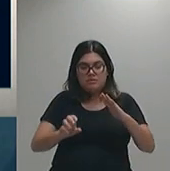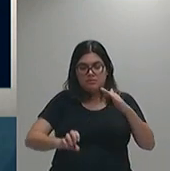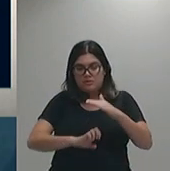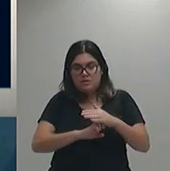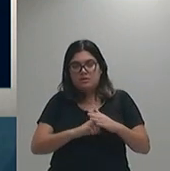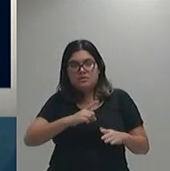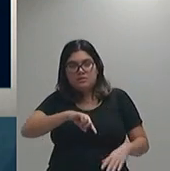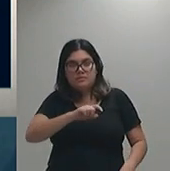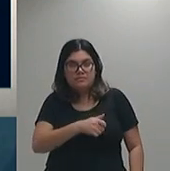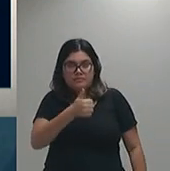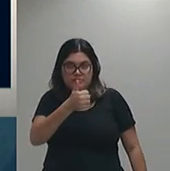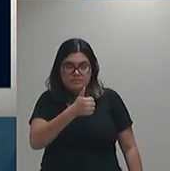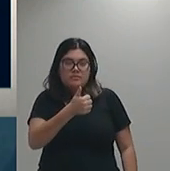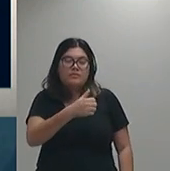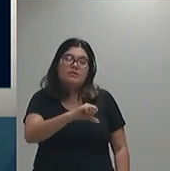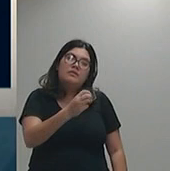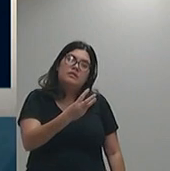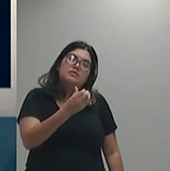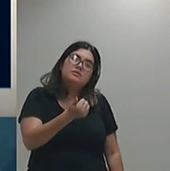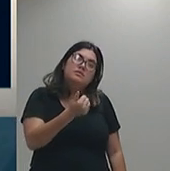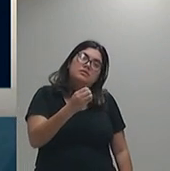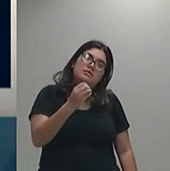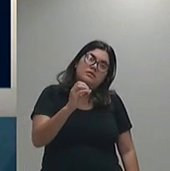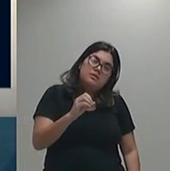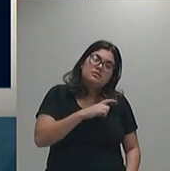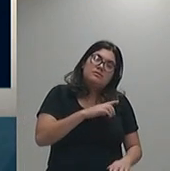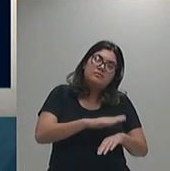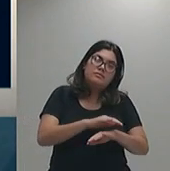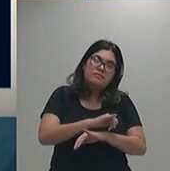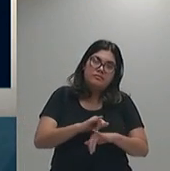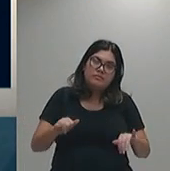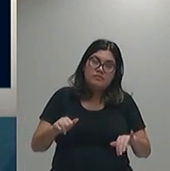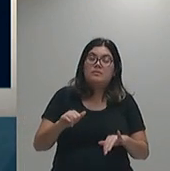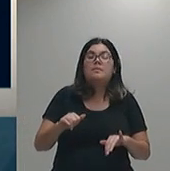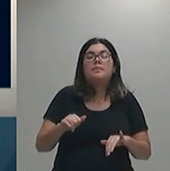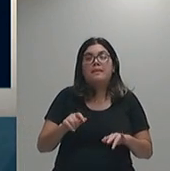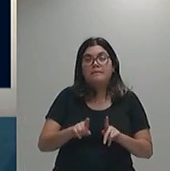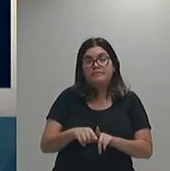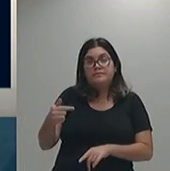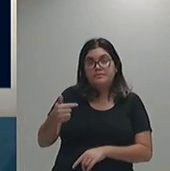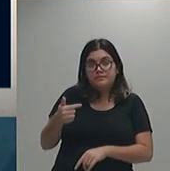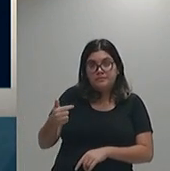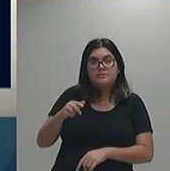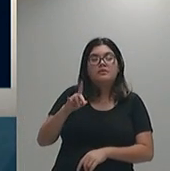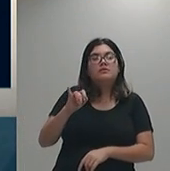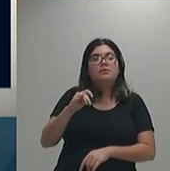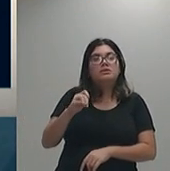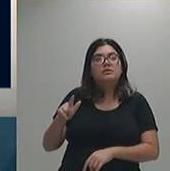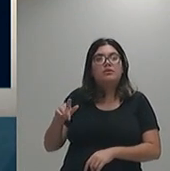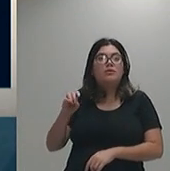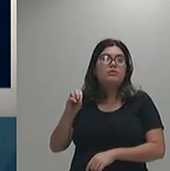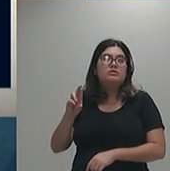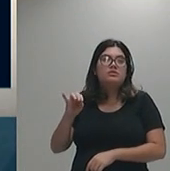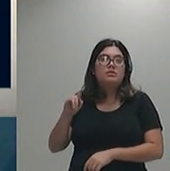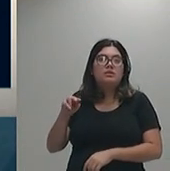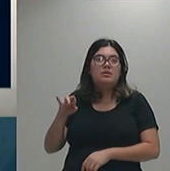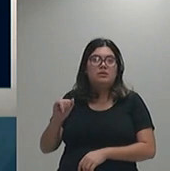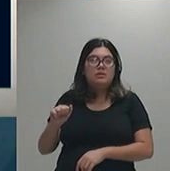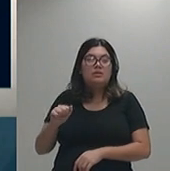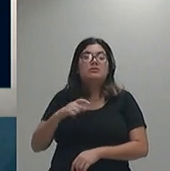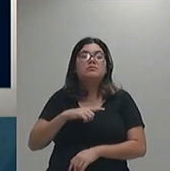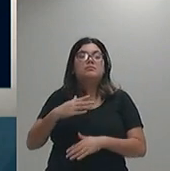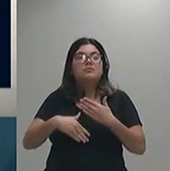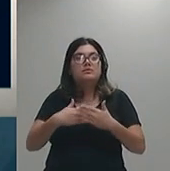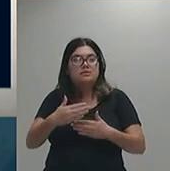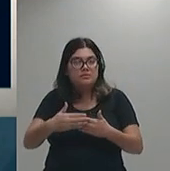93 e 110 promovido sem legitimação extraordinária e o segundo em legitimação ordinária no mais é certo que o procedimento cano